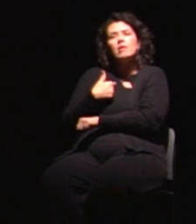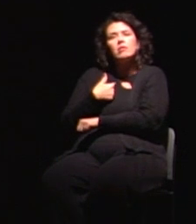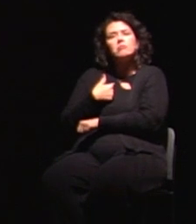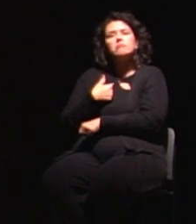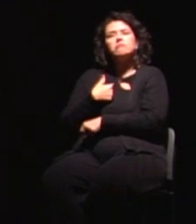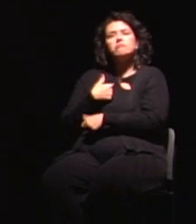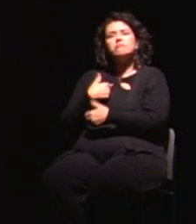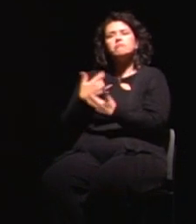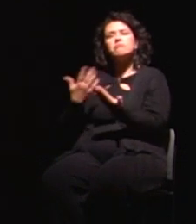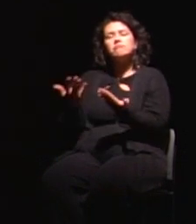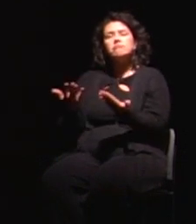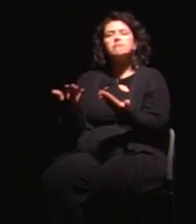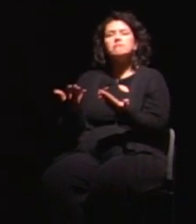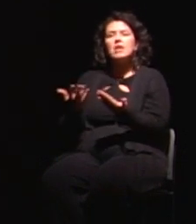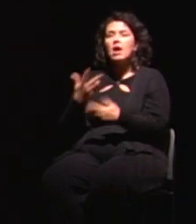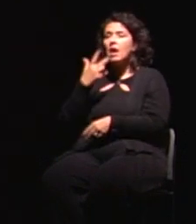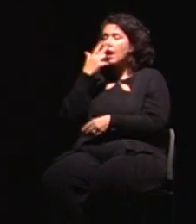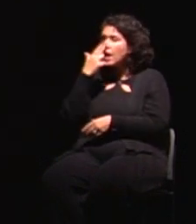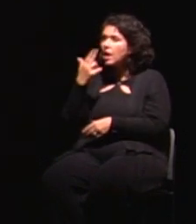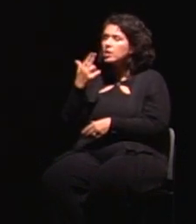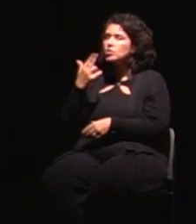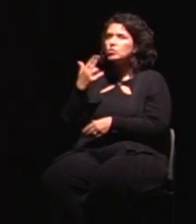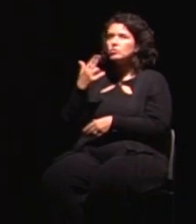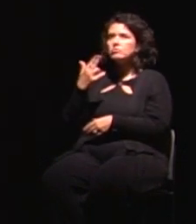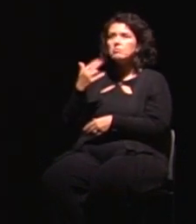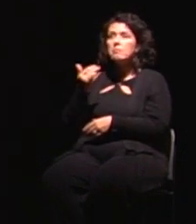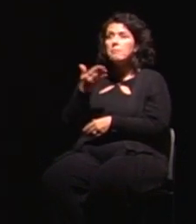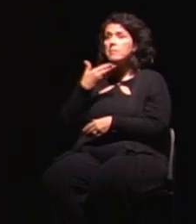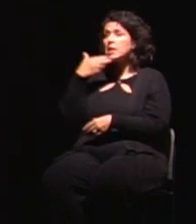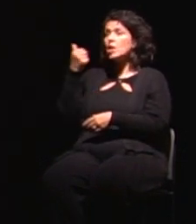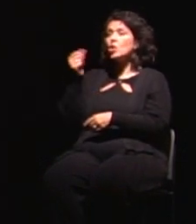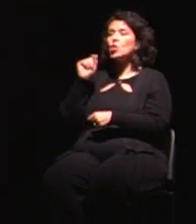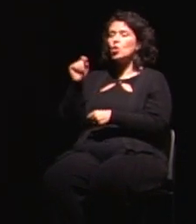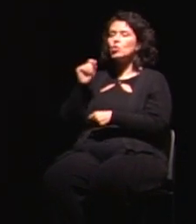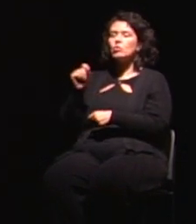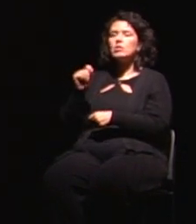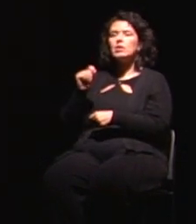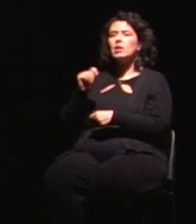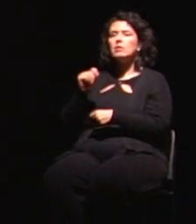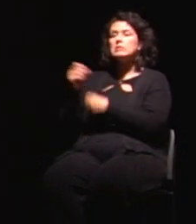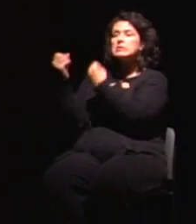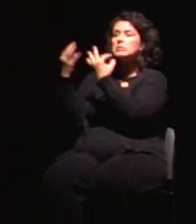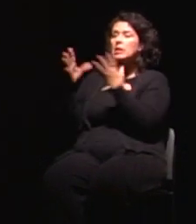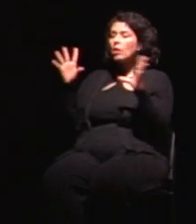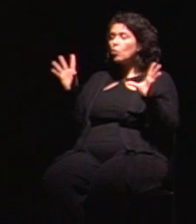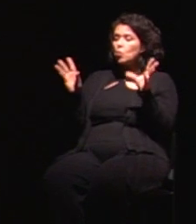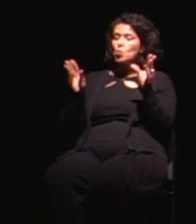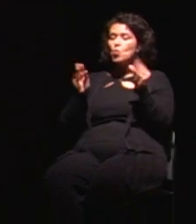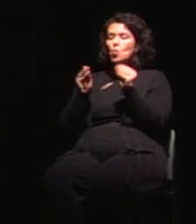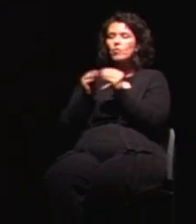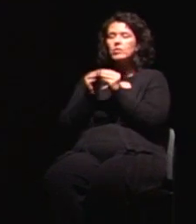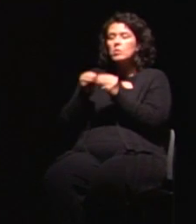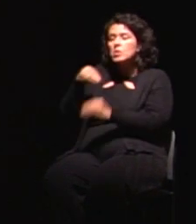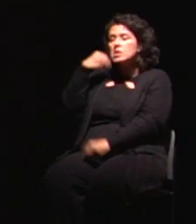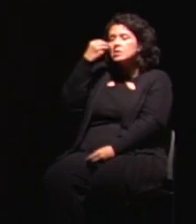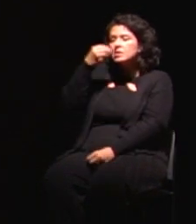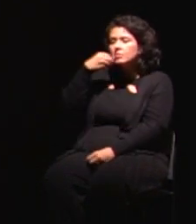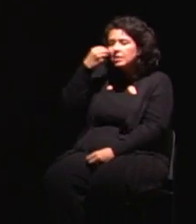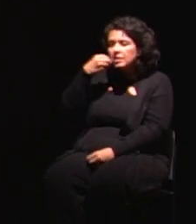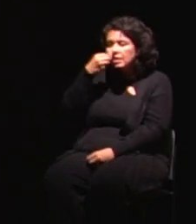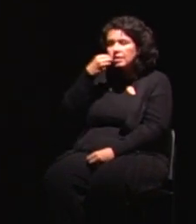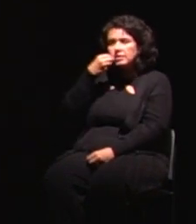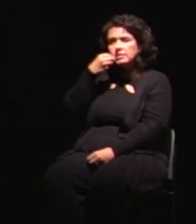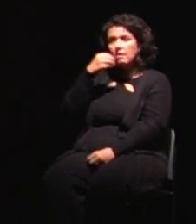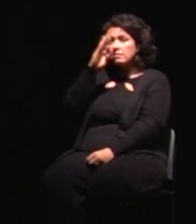muito mais uma síntese de convívios muito diretos,